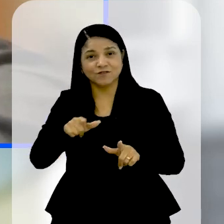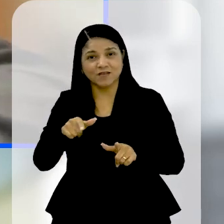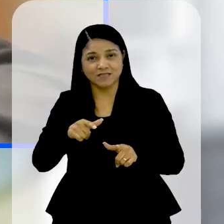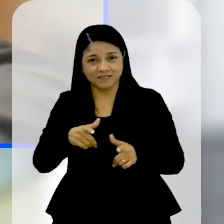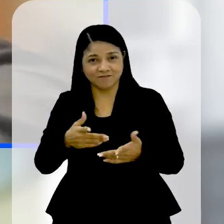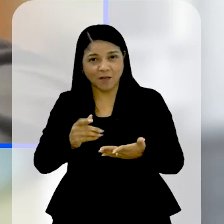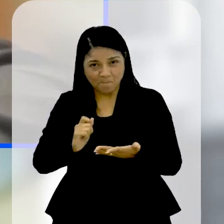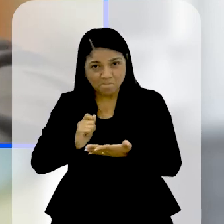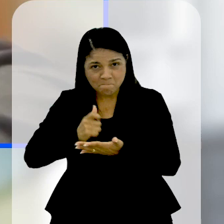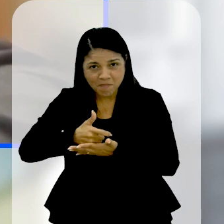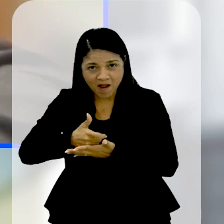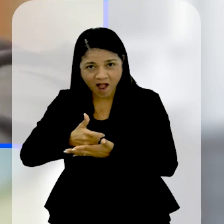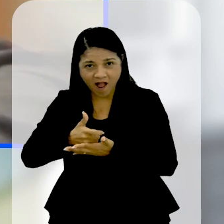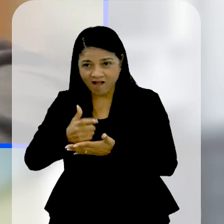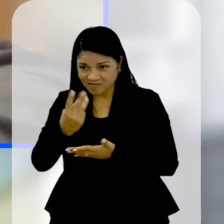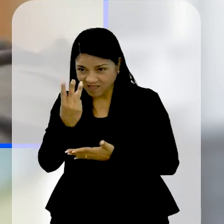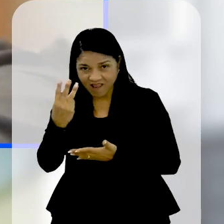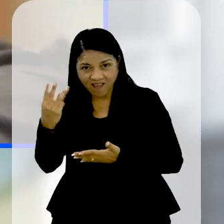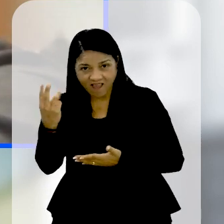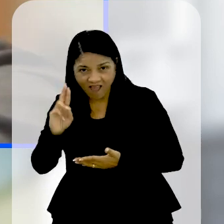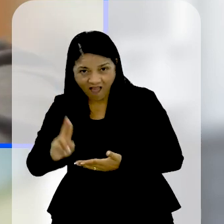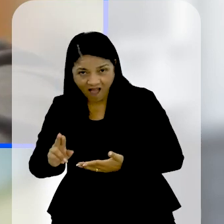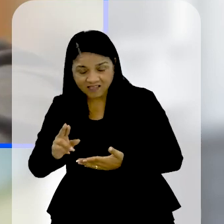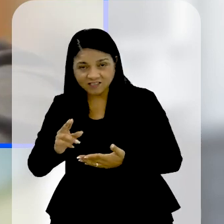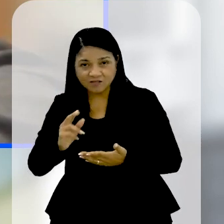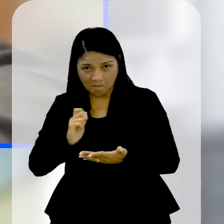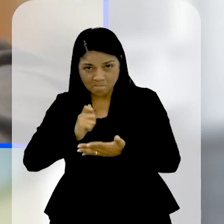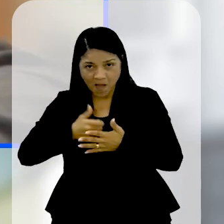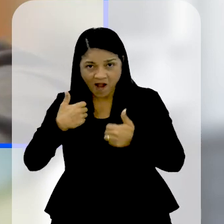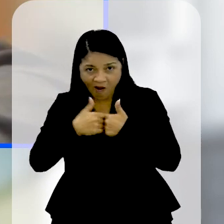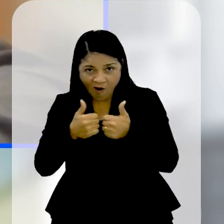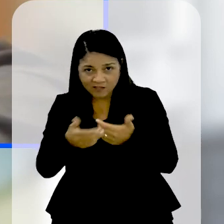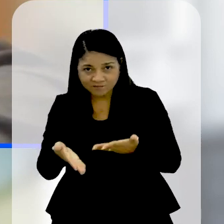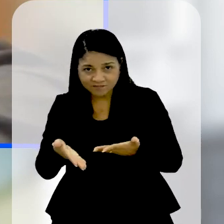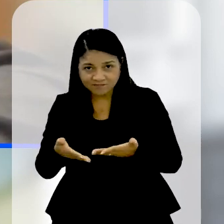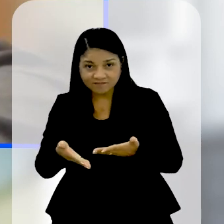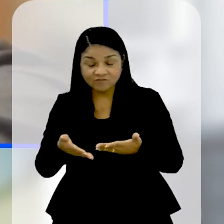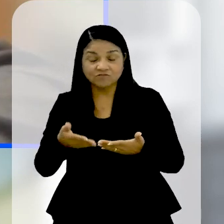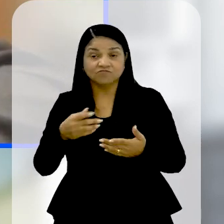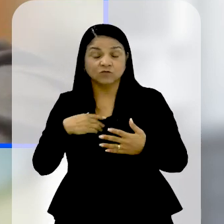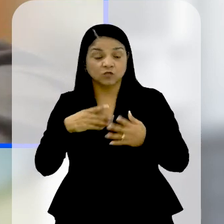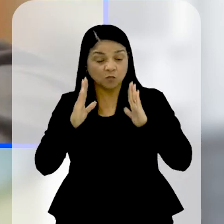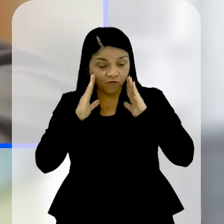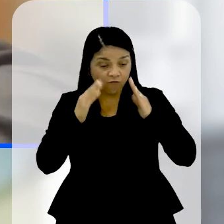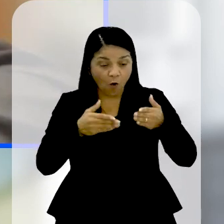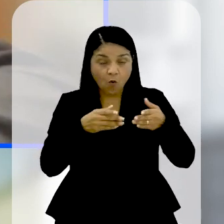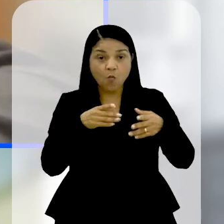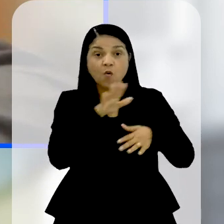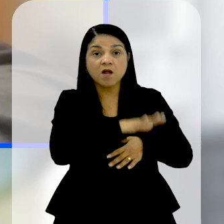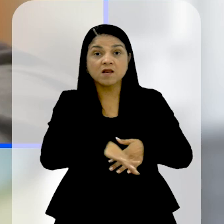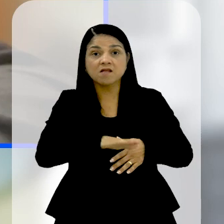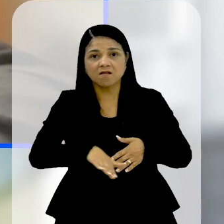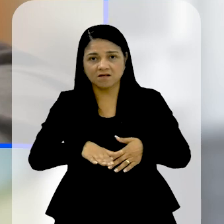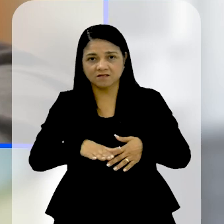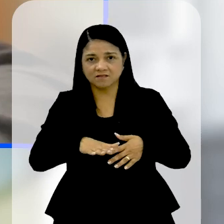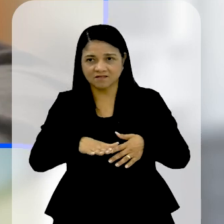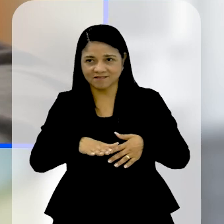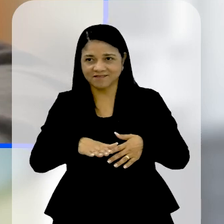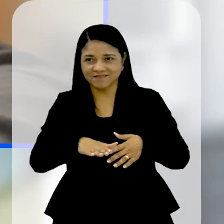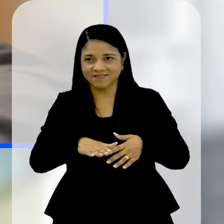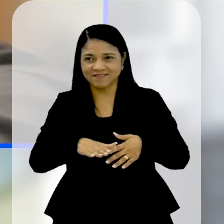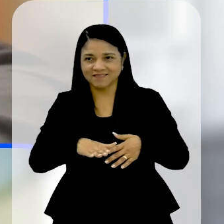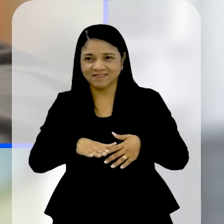latas já vai pagar uma passagem de ônibus. Então, assim, a gente está falando de uma população que já está gastando uma fortuna para